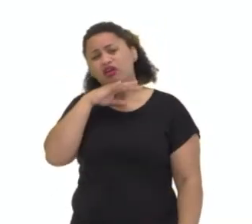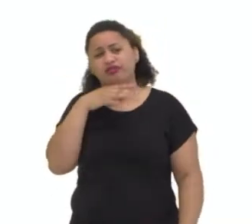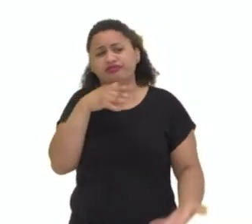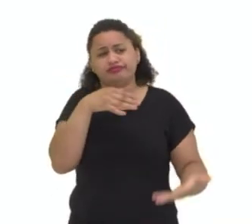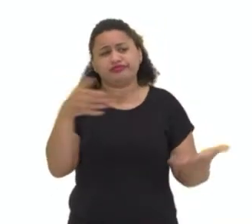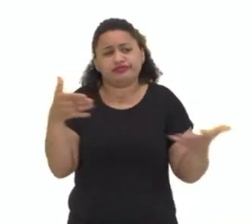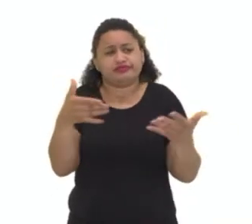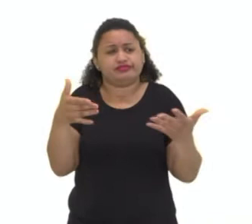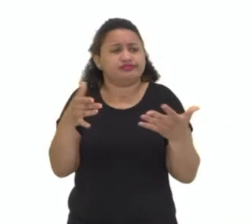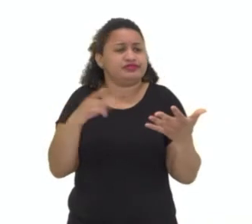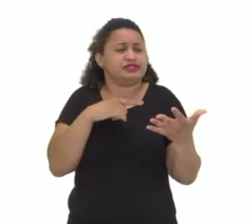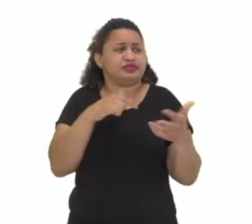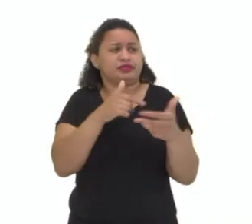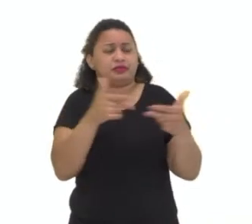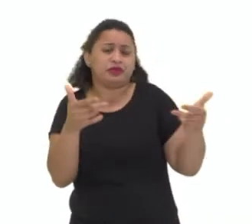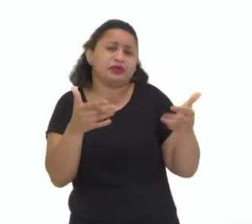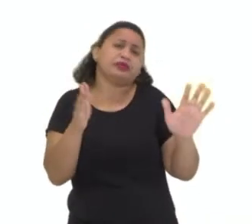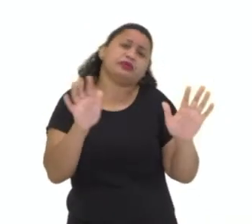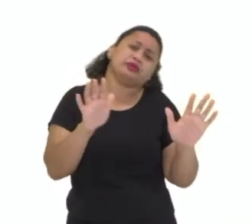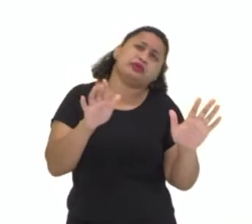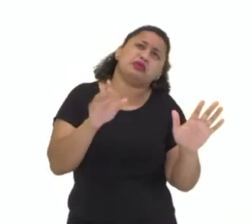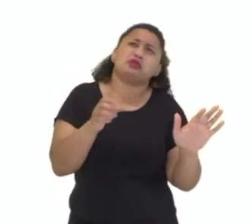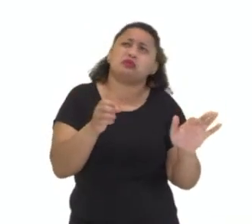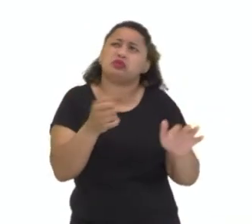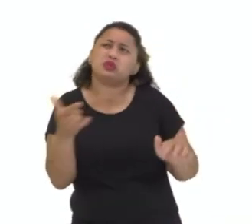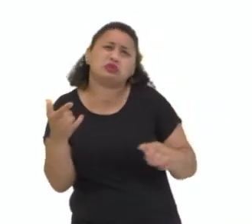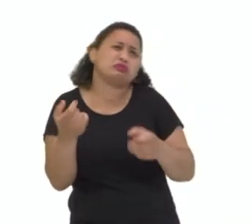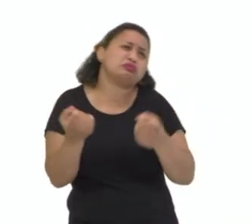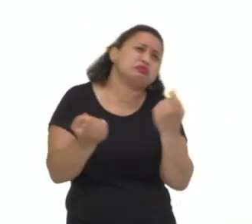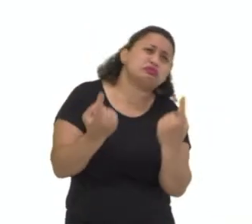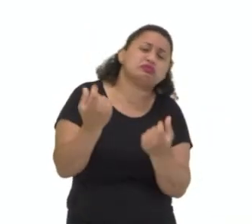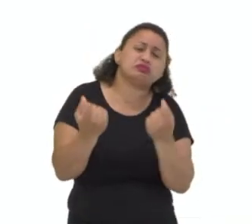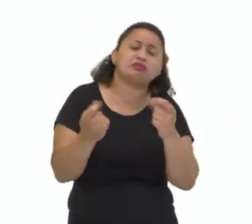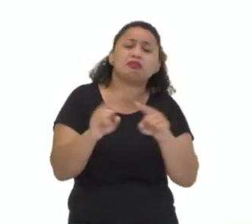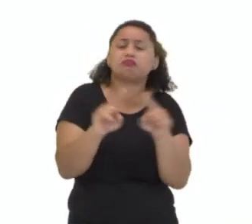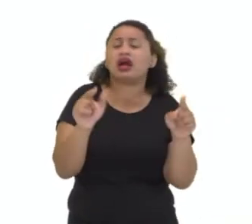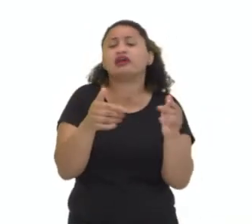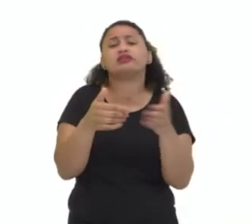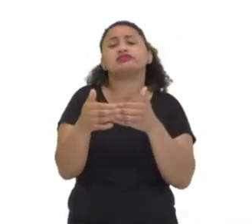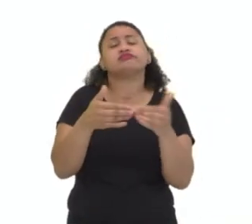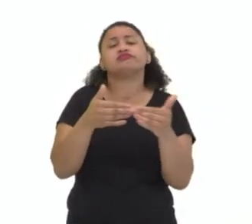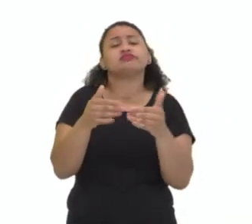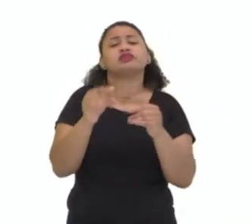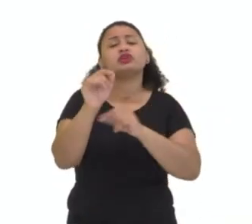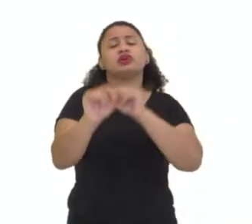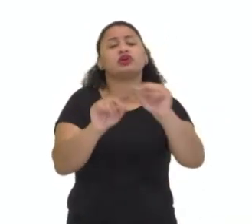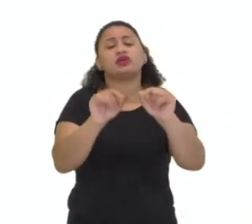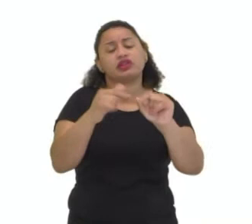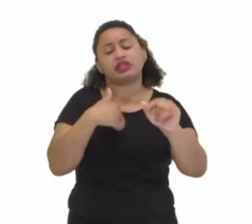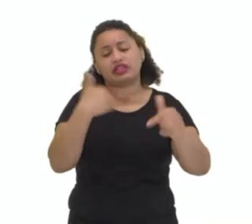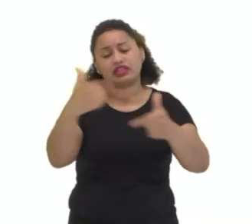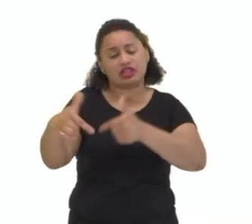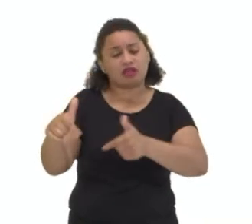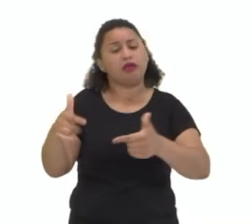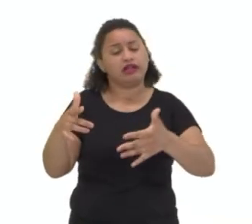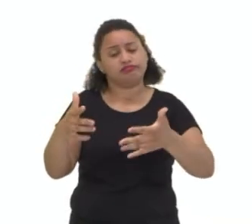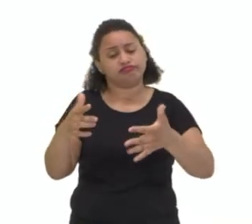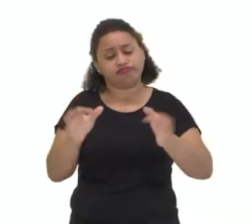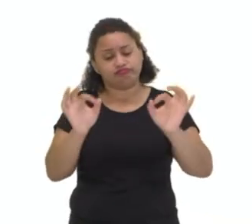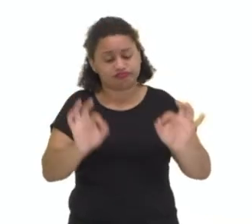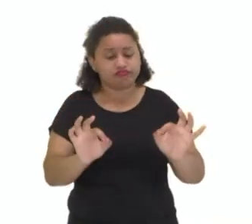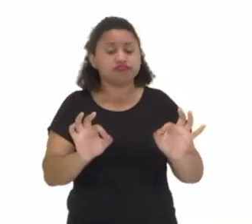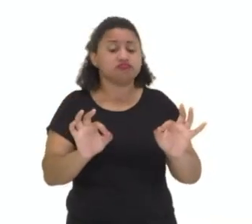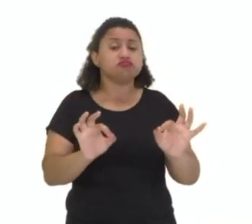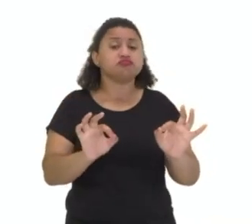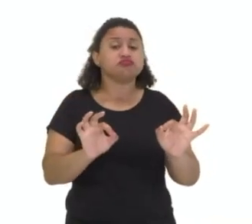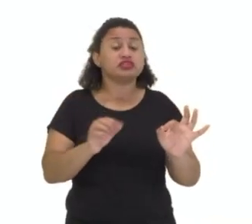rende alguma coisa a alguns poucos indivíduos, mas qualquer emprego honesto dá muito mais.